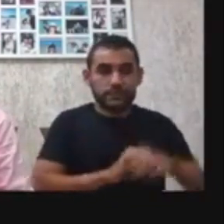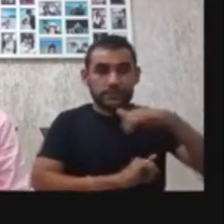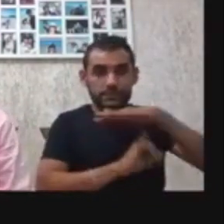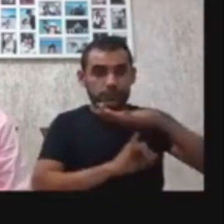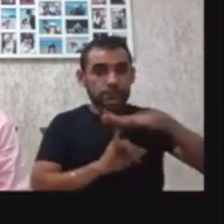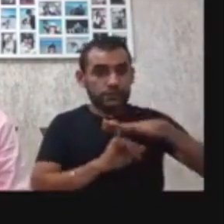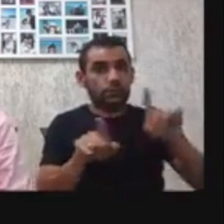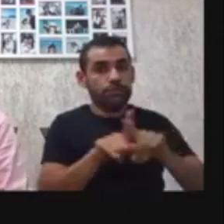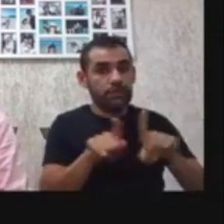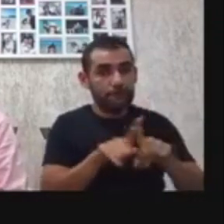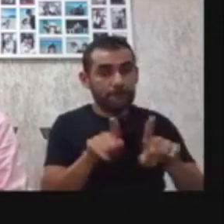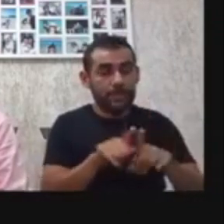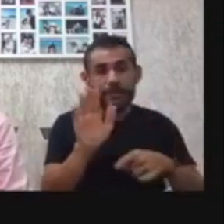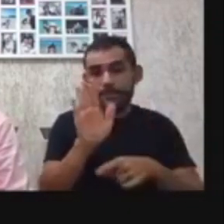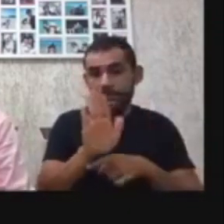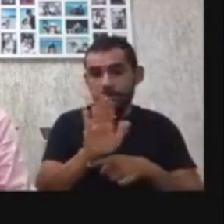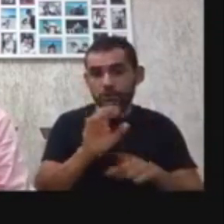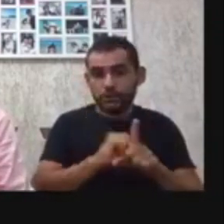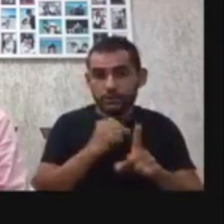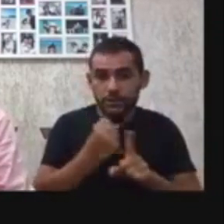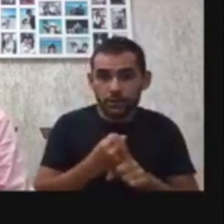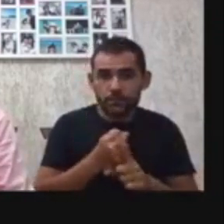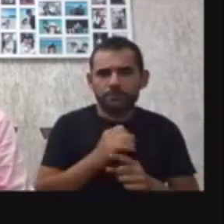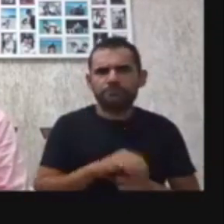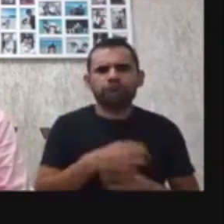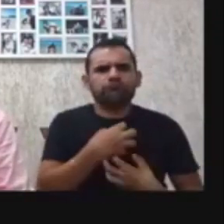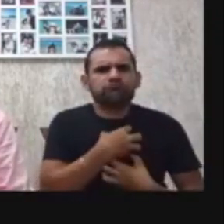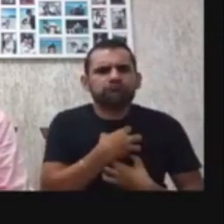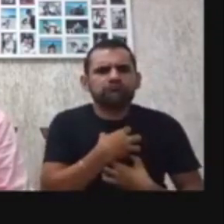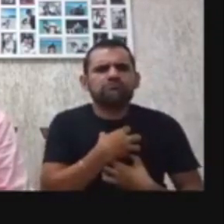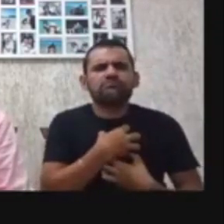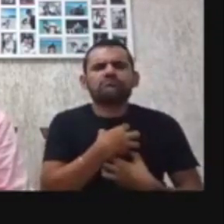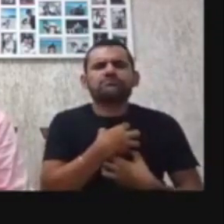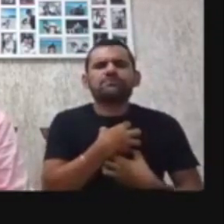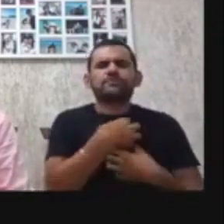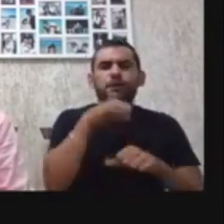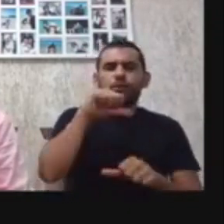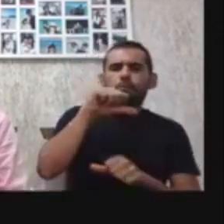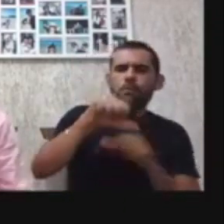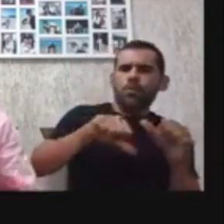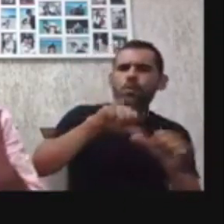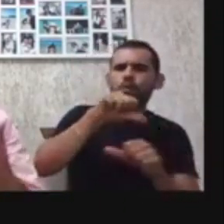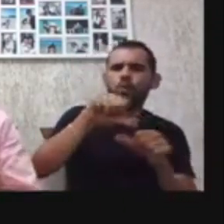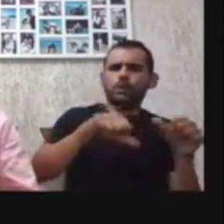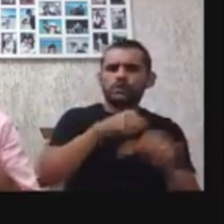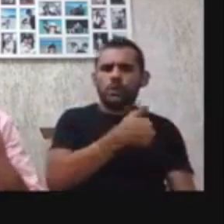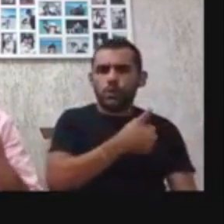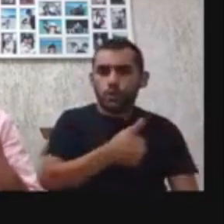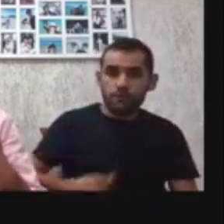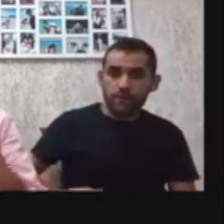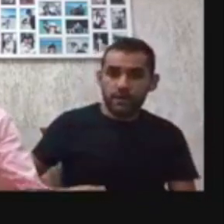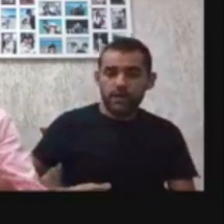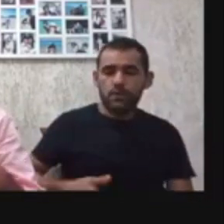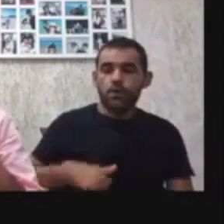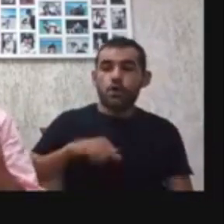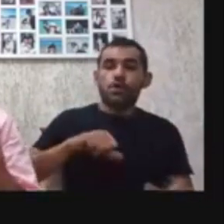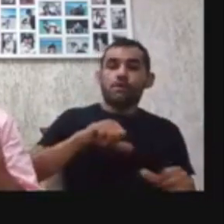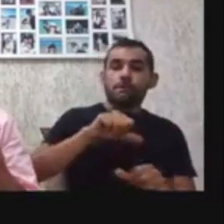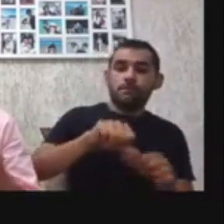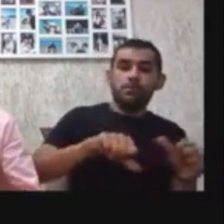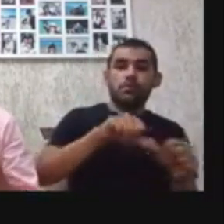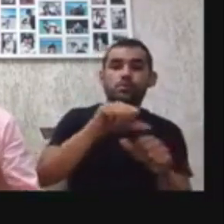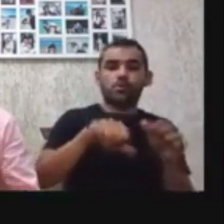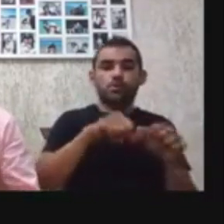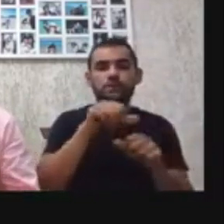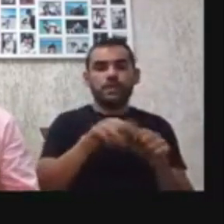instituição, também é assistência social. Sim. E me incomoda muito quando muda um governo, né? Muda